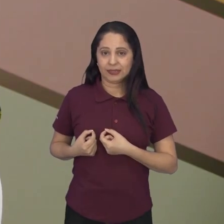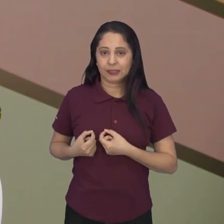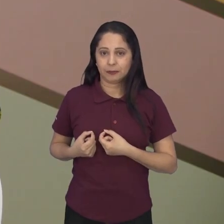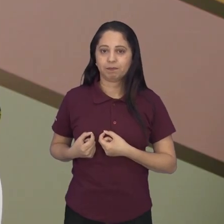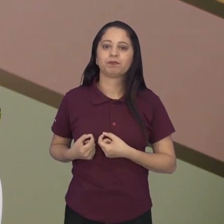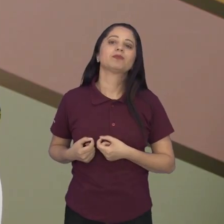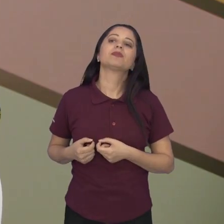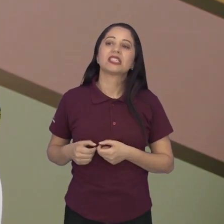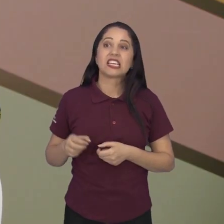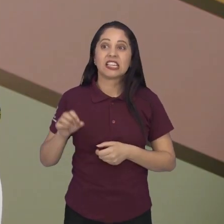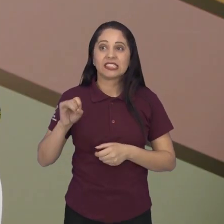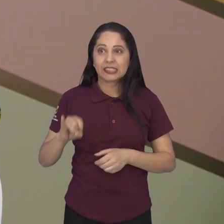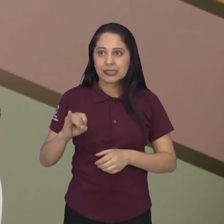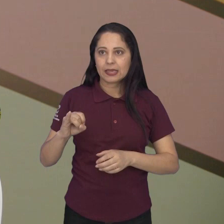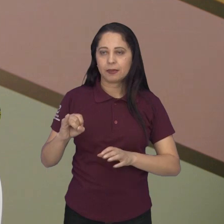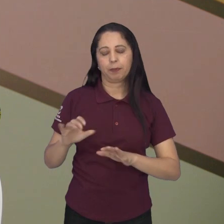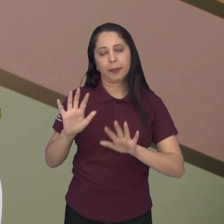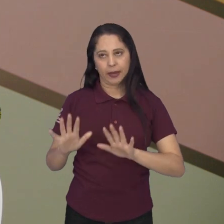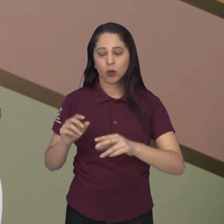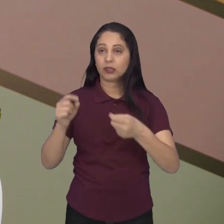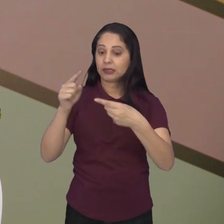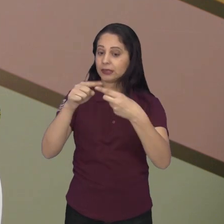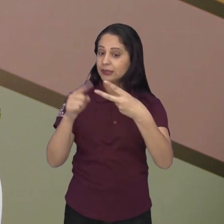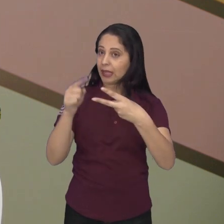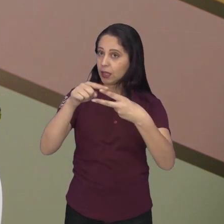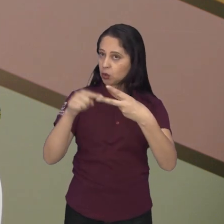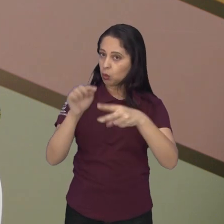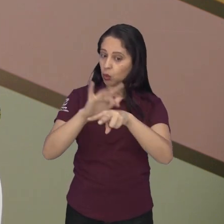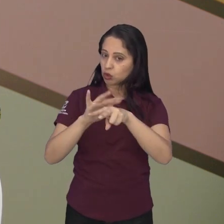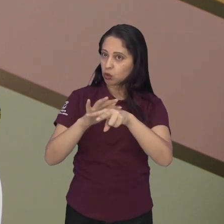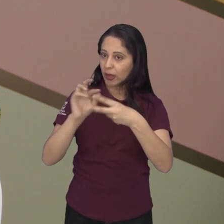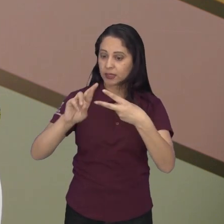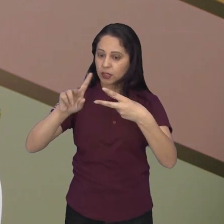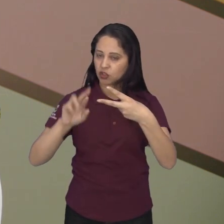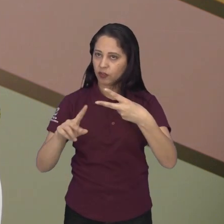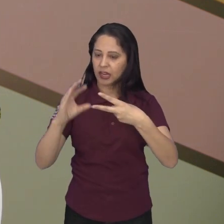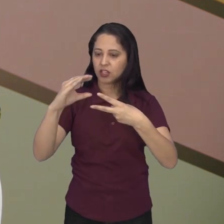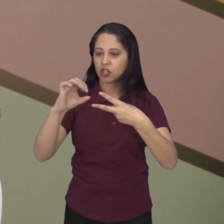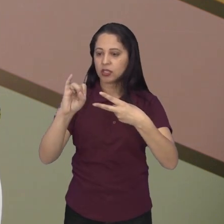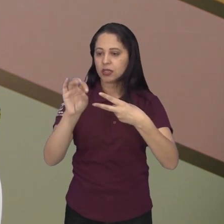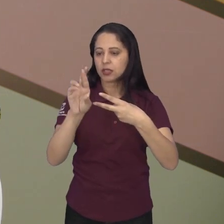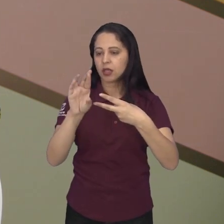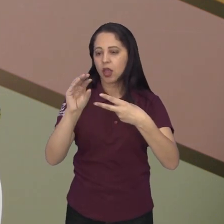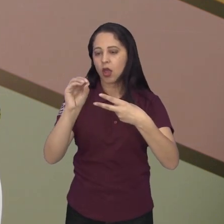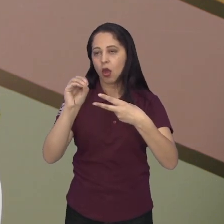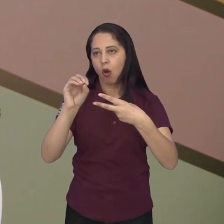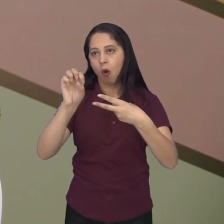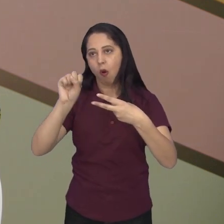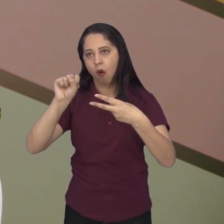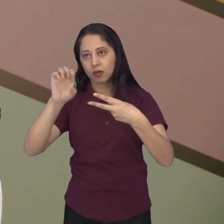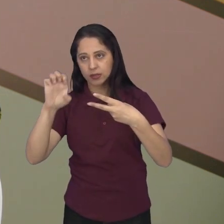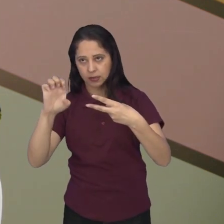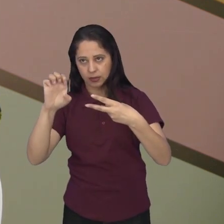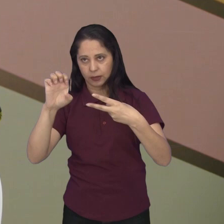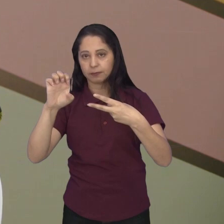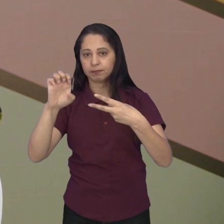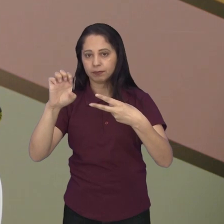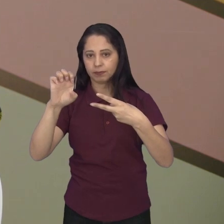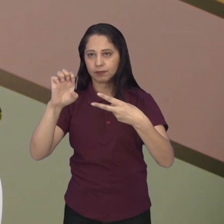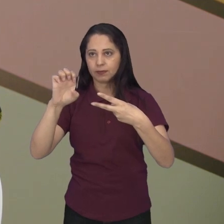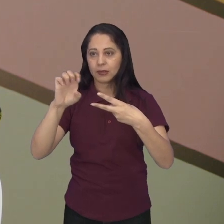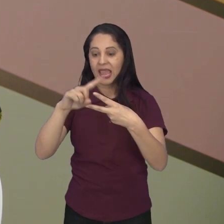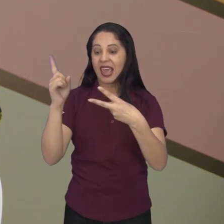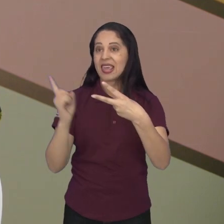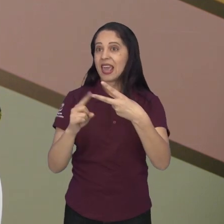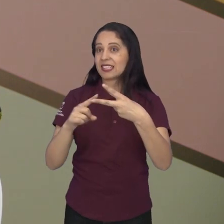mais genérico, né? Quando a gente está falando da cirrose, né, que você já cronificou por várias doenças que a gente já citou aqui, o principal câncer de